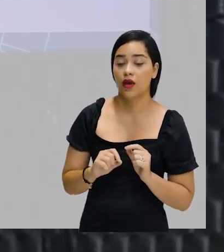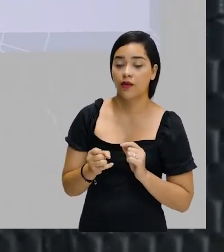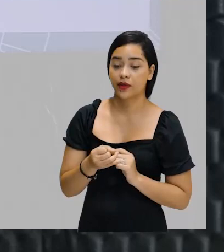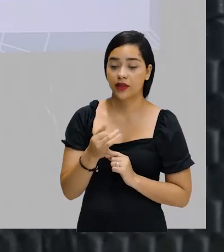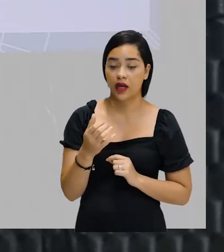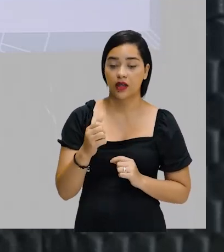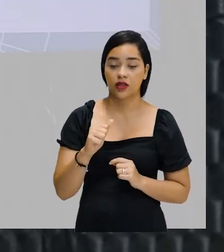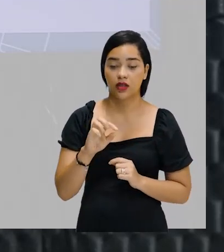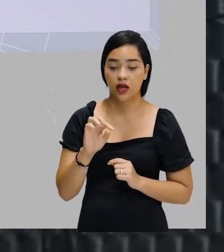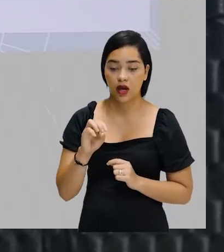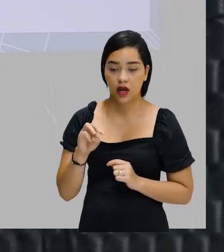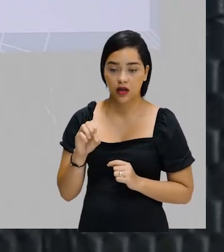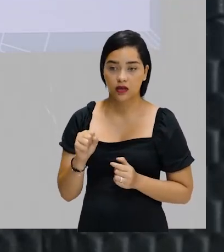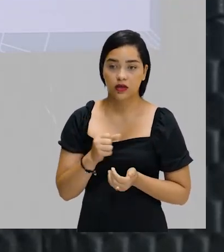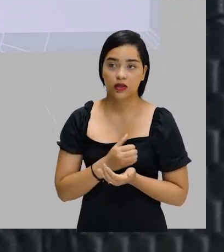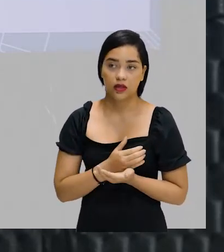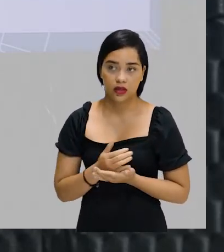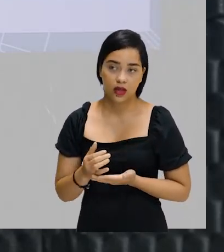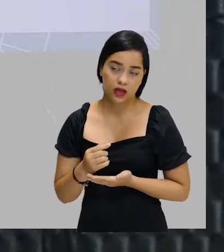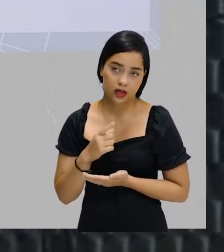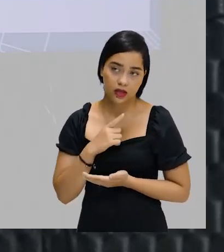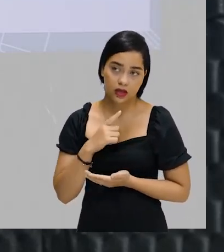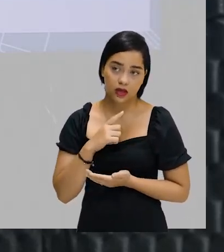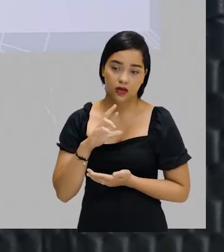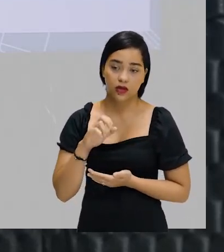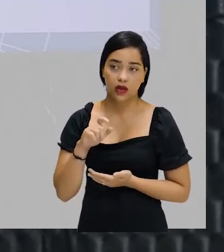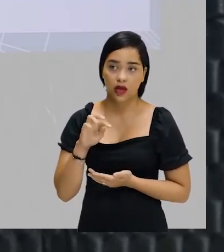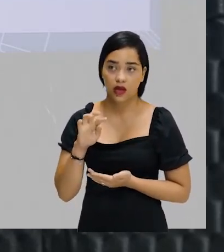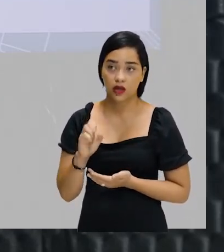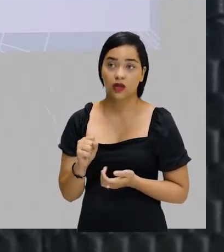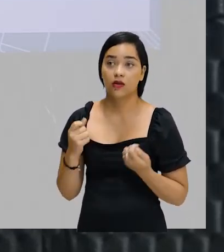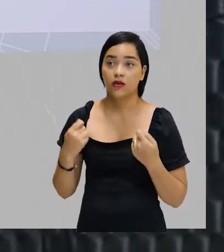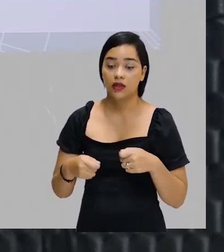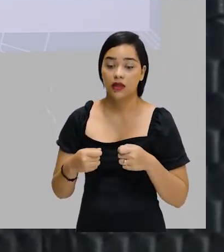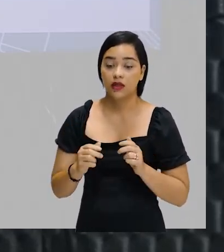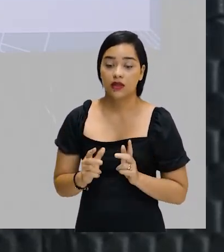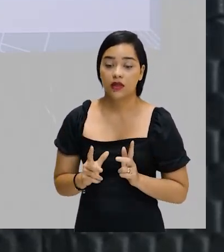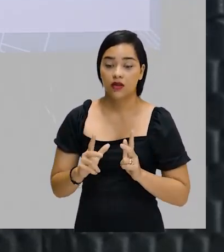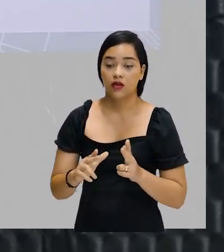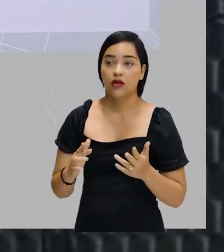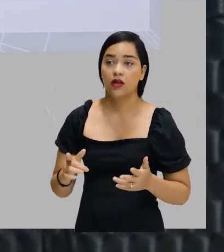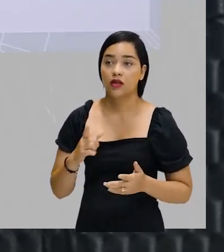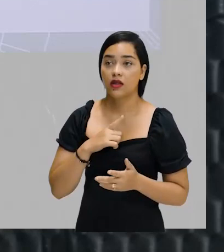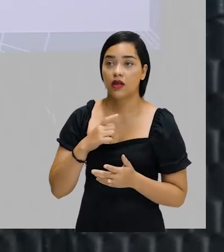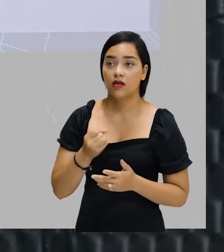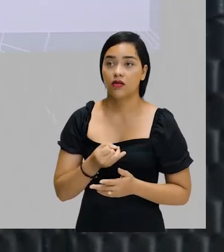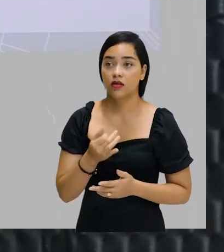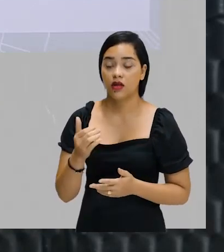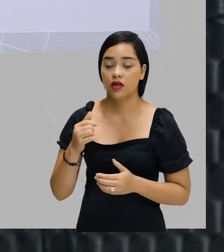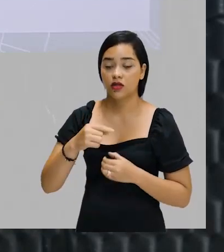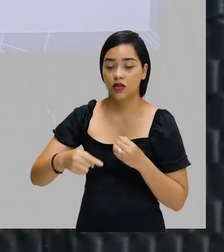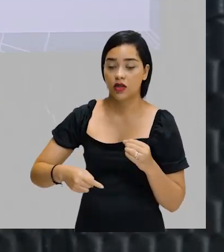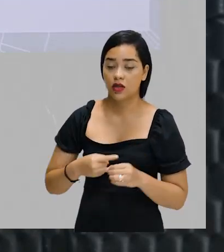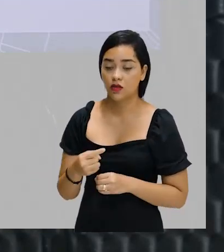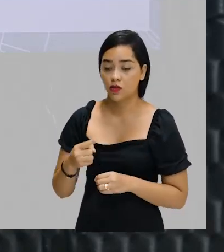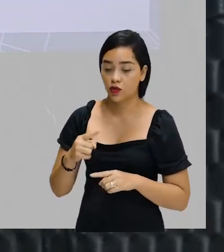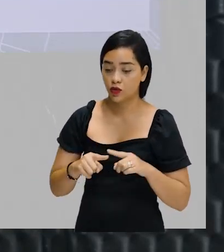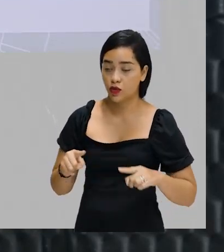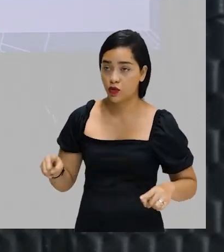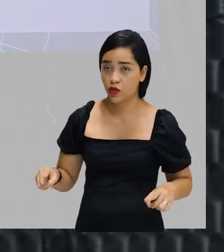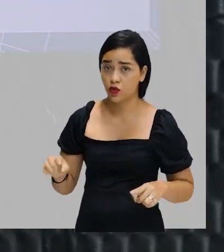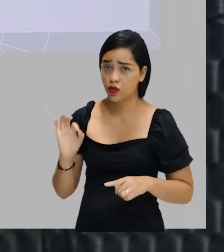átomos iniciais, né, no caso dos reagentes, deve ser igual à quantidade de átomos nos